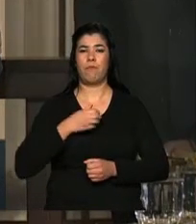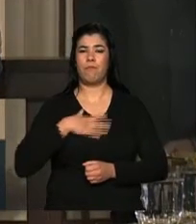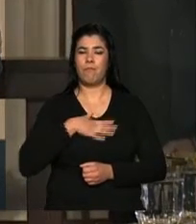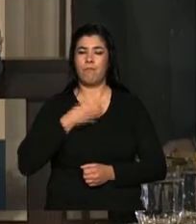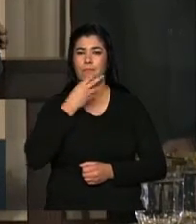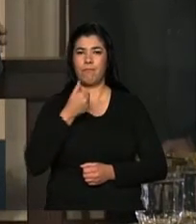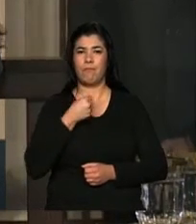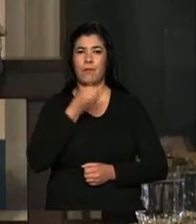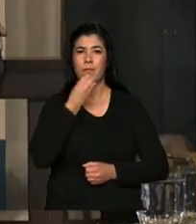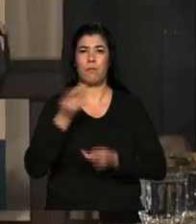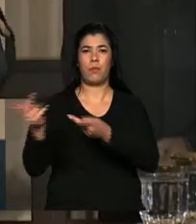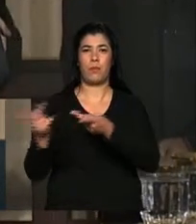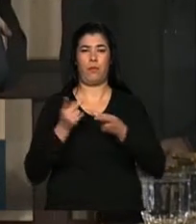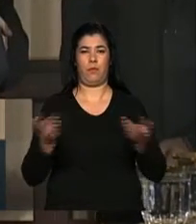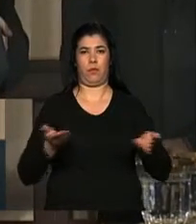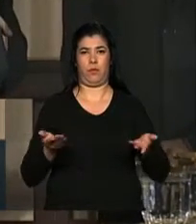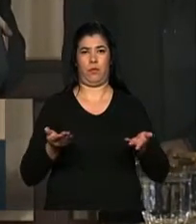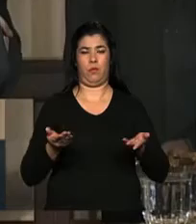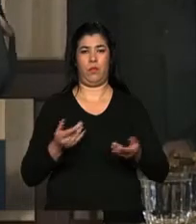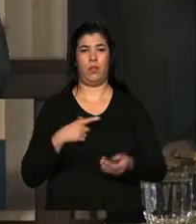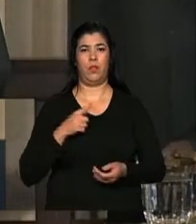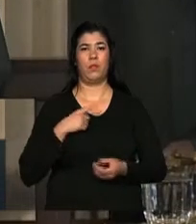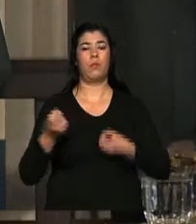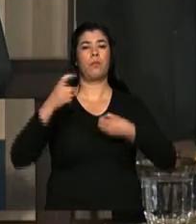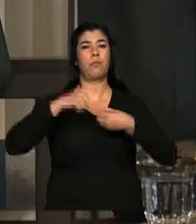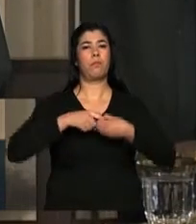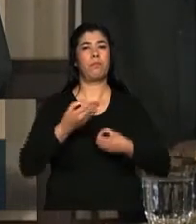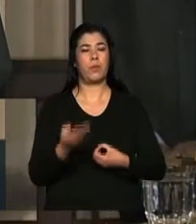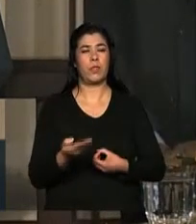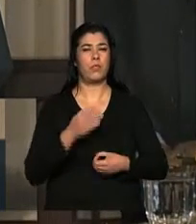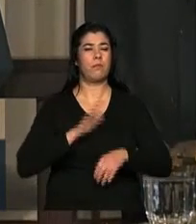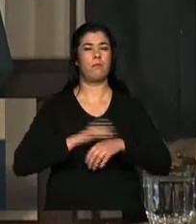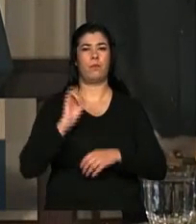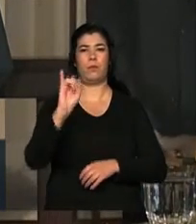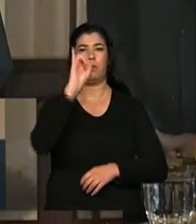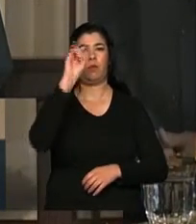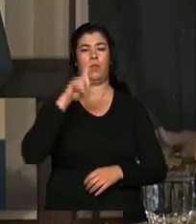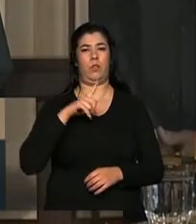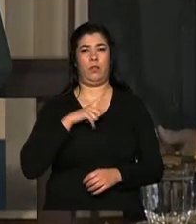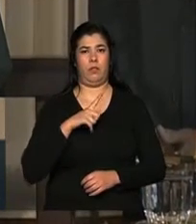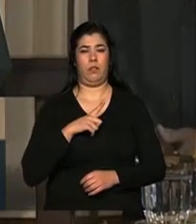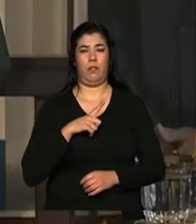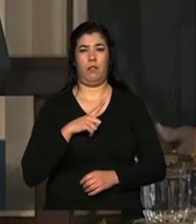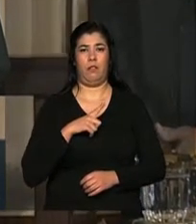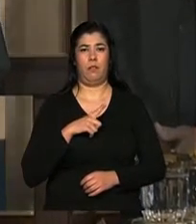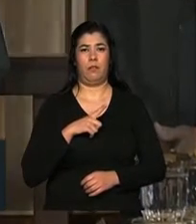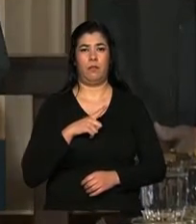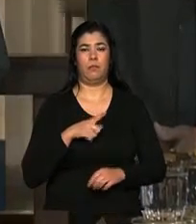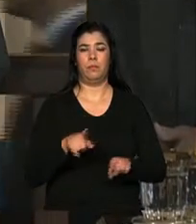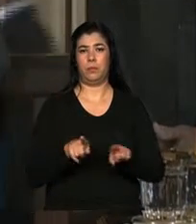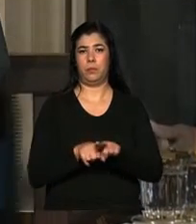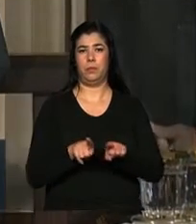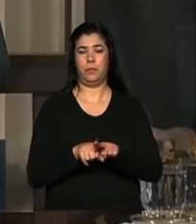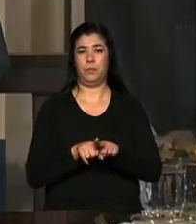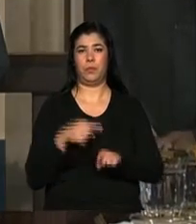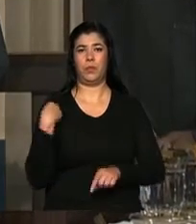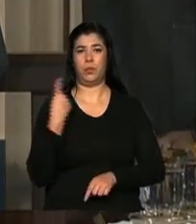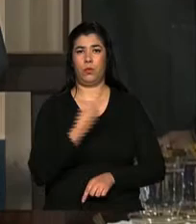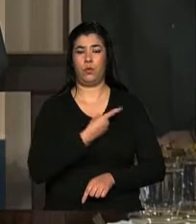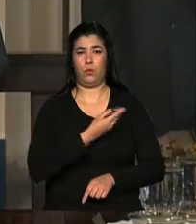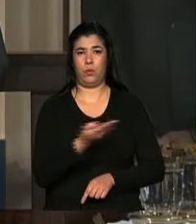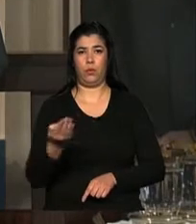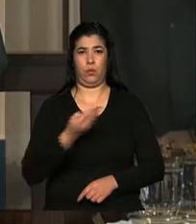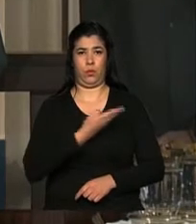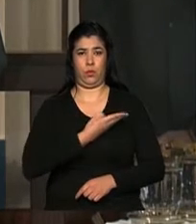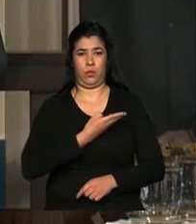aqui hoje. É um dos nossos parceiros mais importantes e nossos